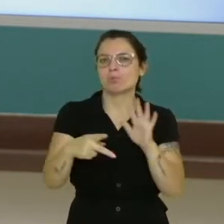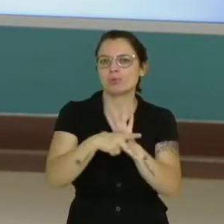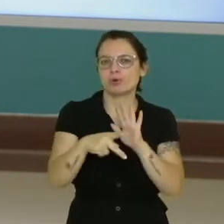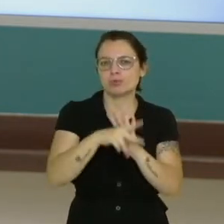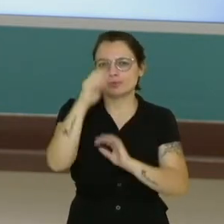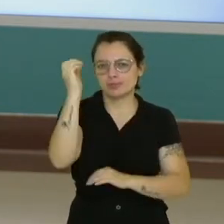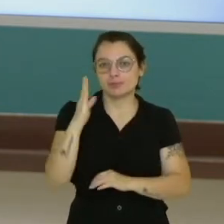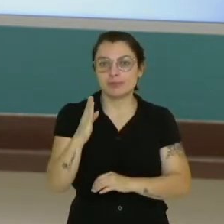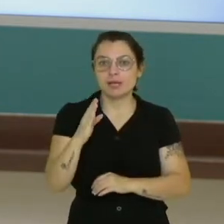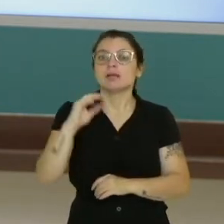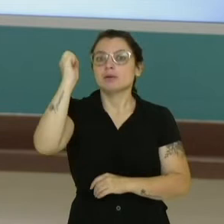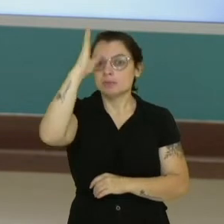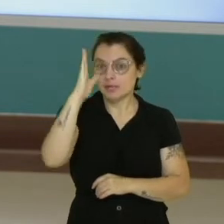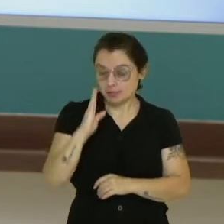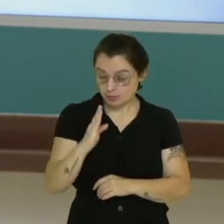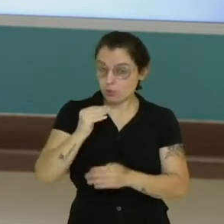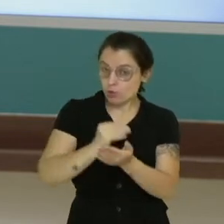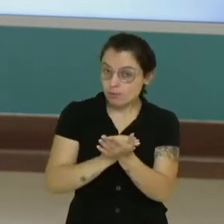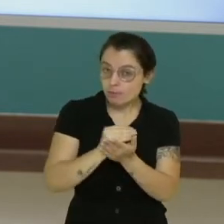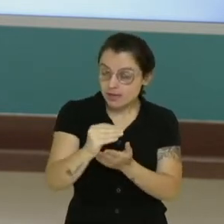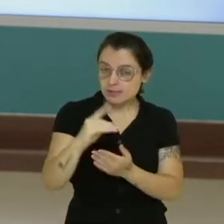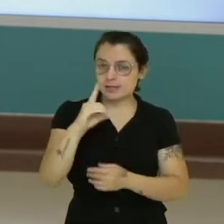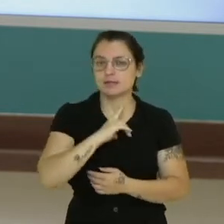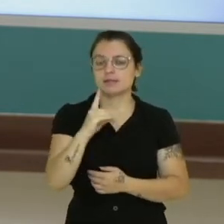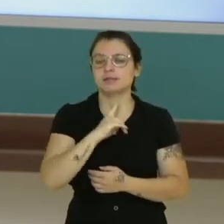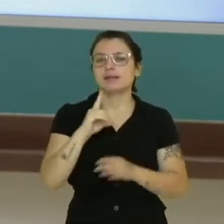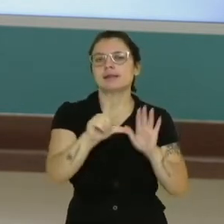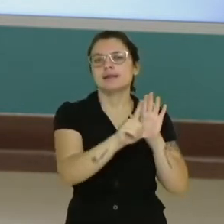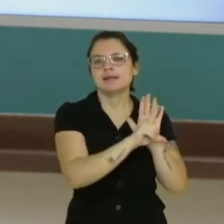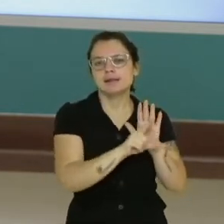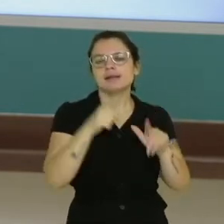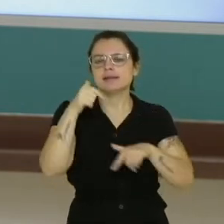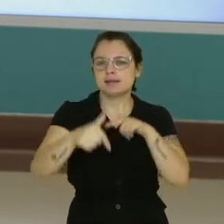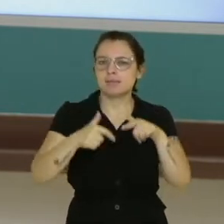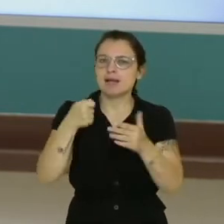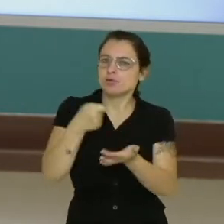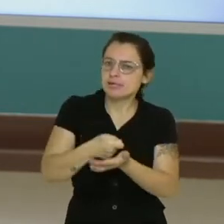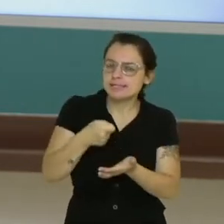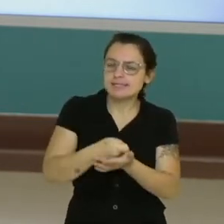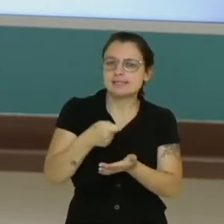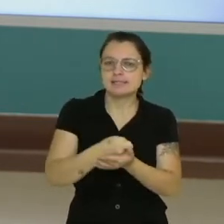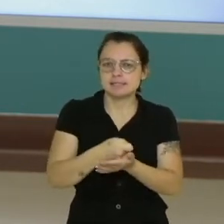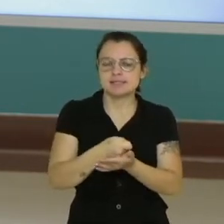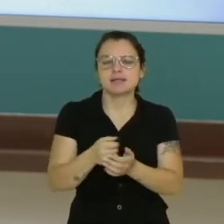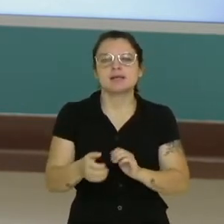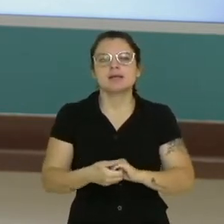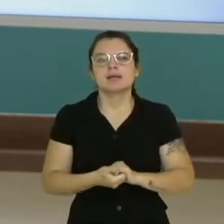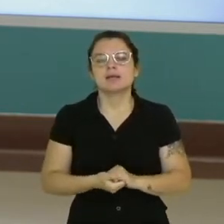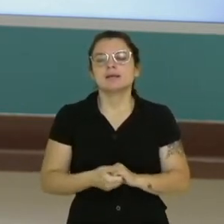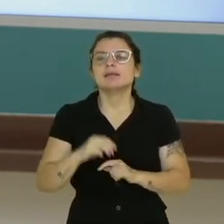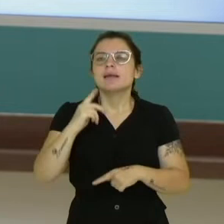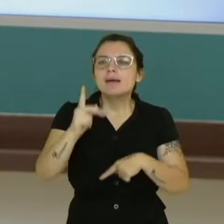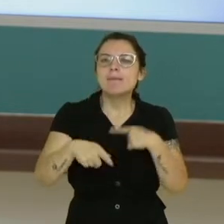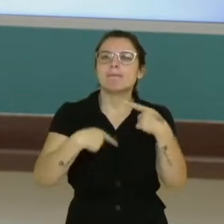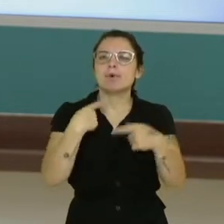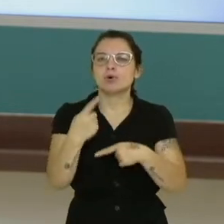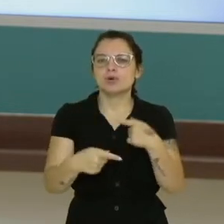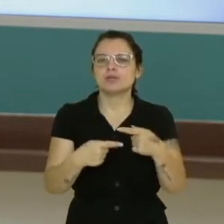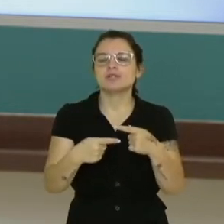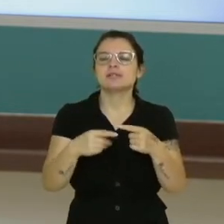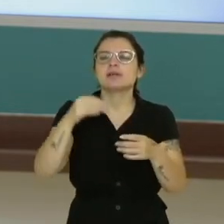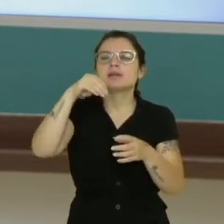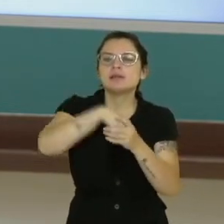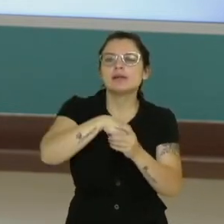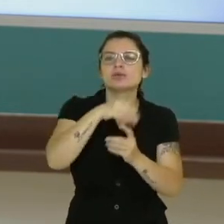a ter uma legislação trabalhista mais forte, mais rígida, assim, de proteção ao trabalhador, depois, na Era